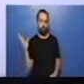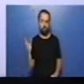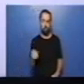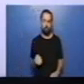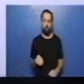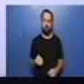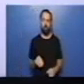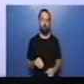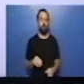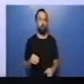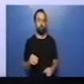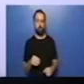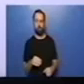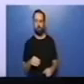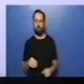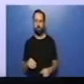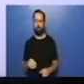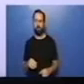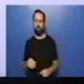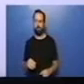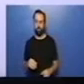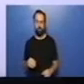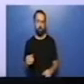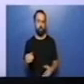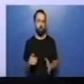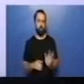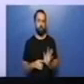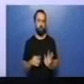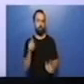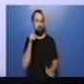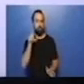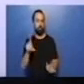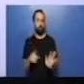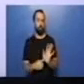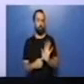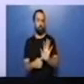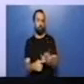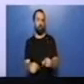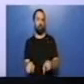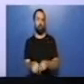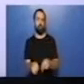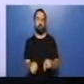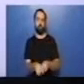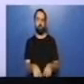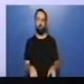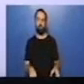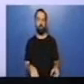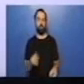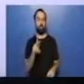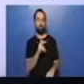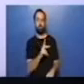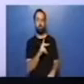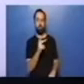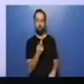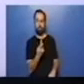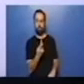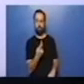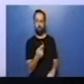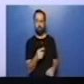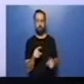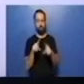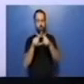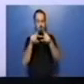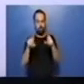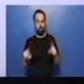Outra coisa que o teorema de Pitágoras consegue demonstrar é a altura de um triângulo equilátero e a área de um triângulo